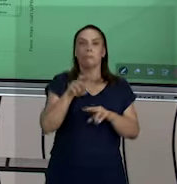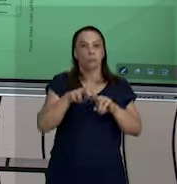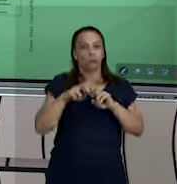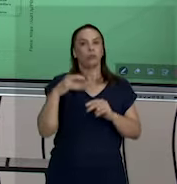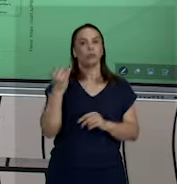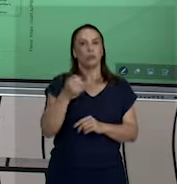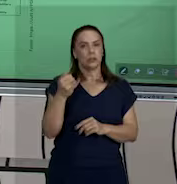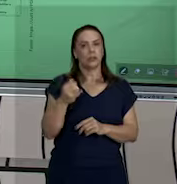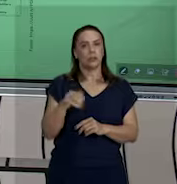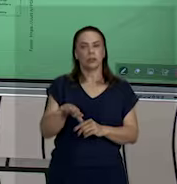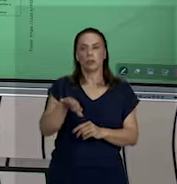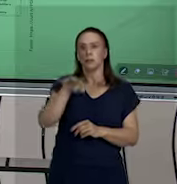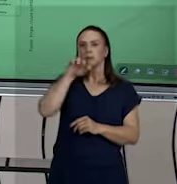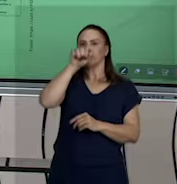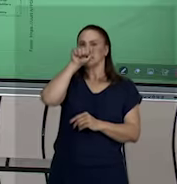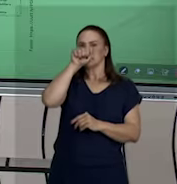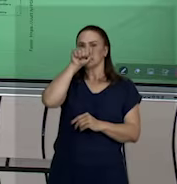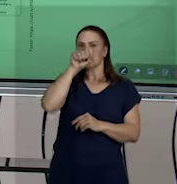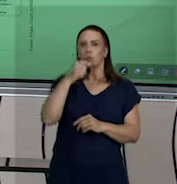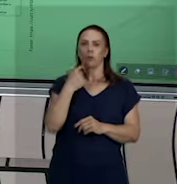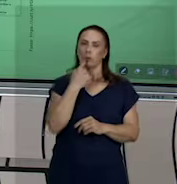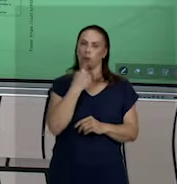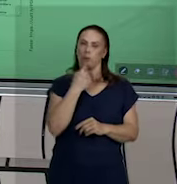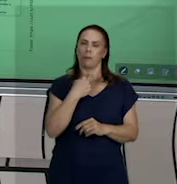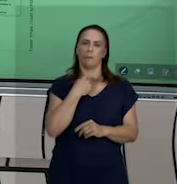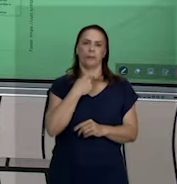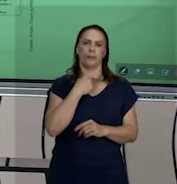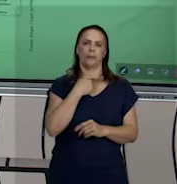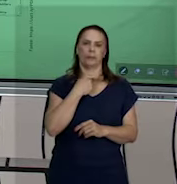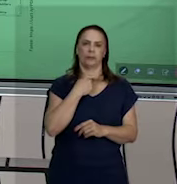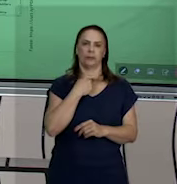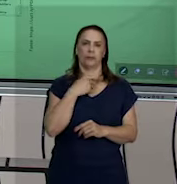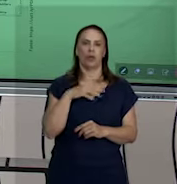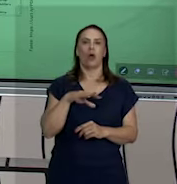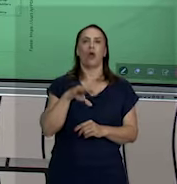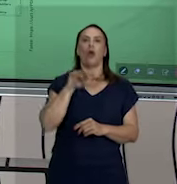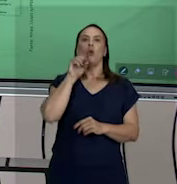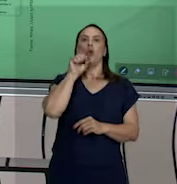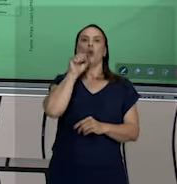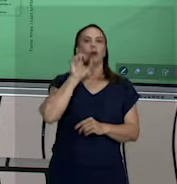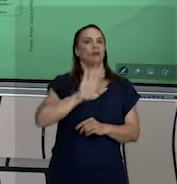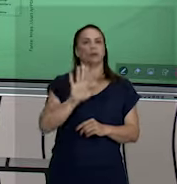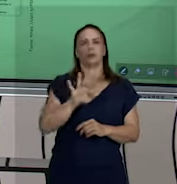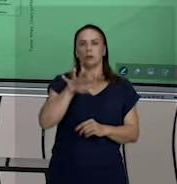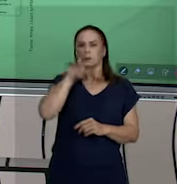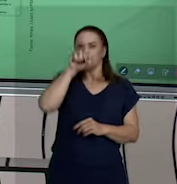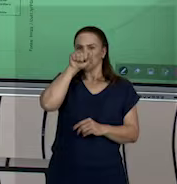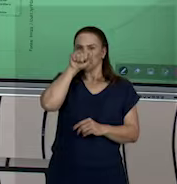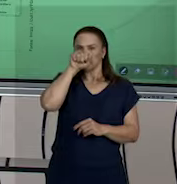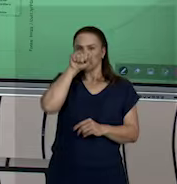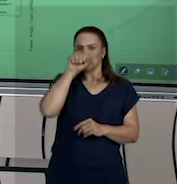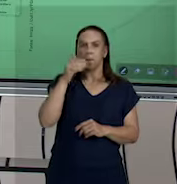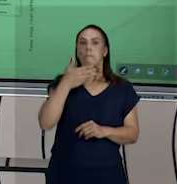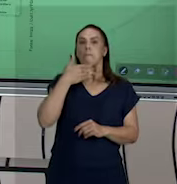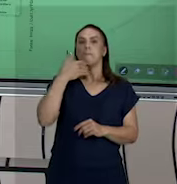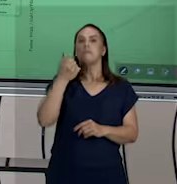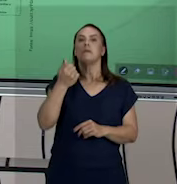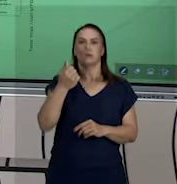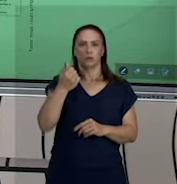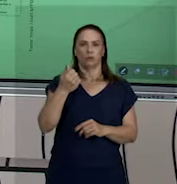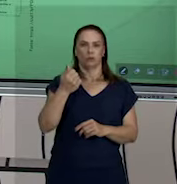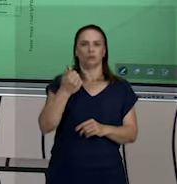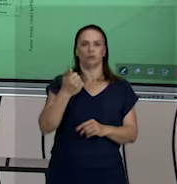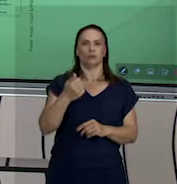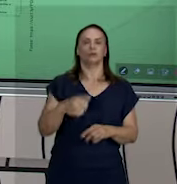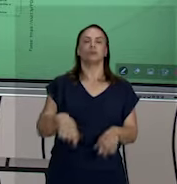É claro que a boca também é irrigada, temos muitos vasos sanguíneos, mas a cavidade nasal é ainda maior. E,